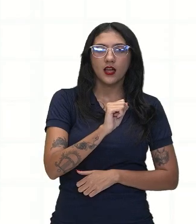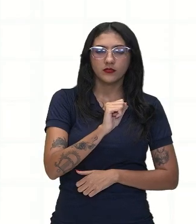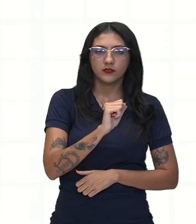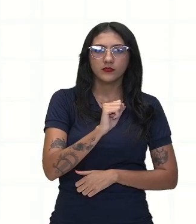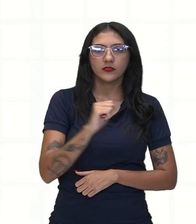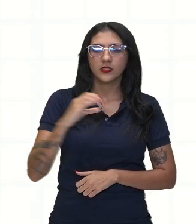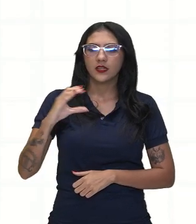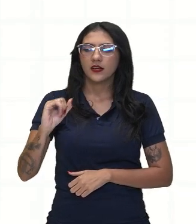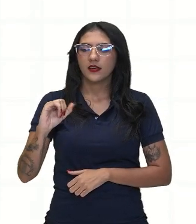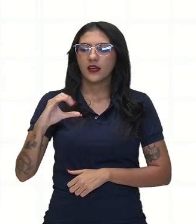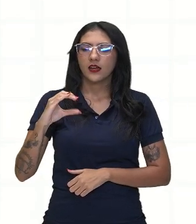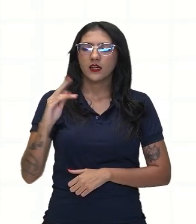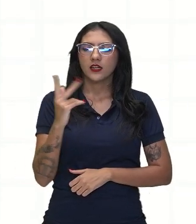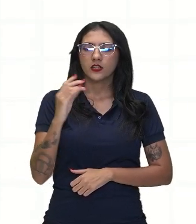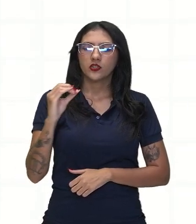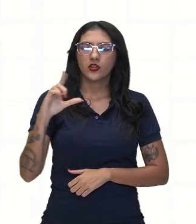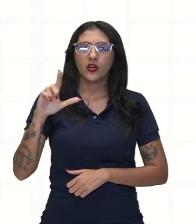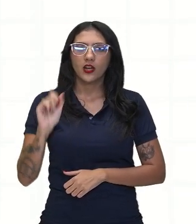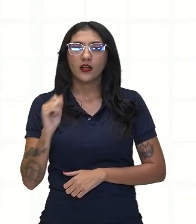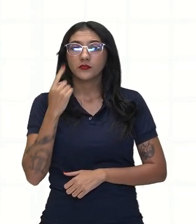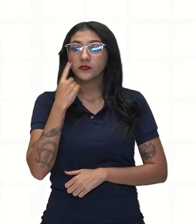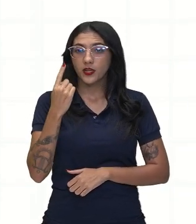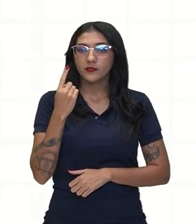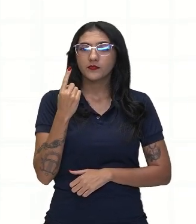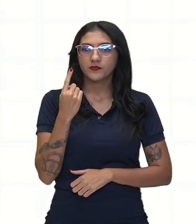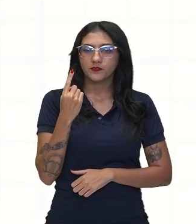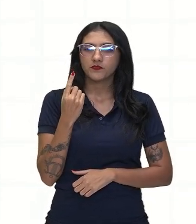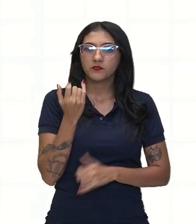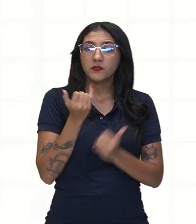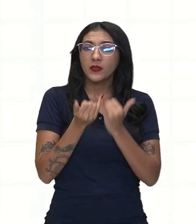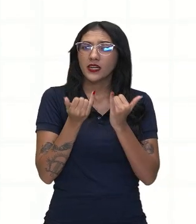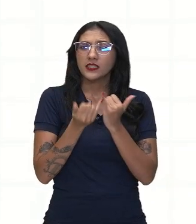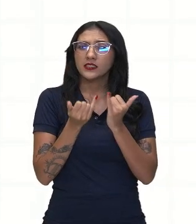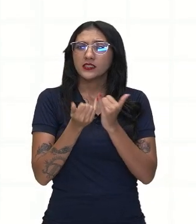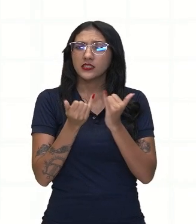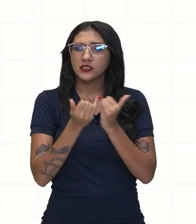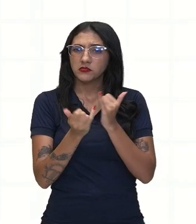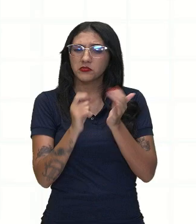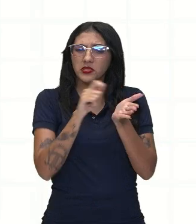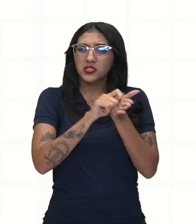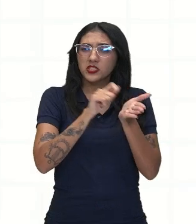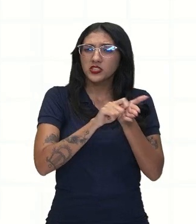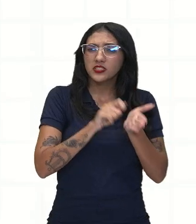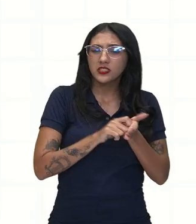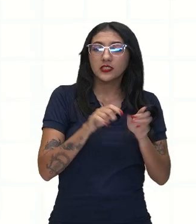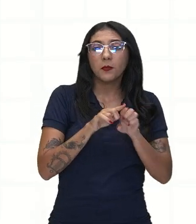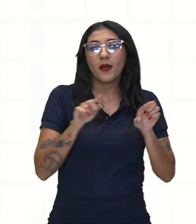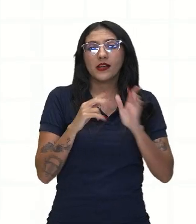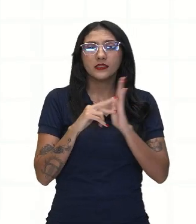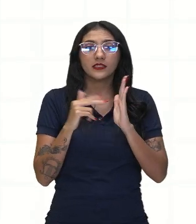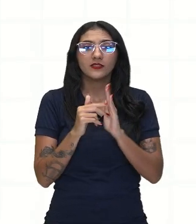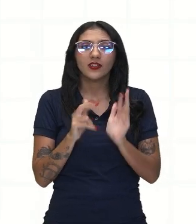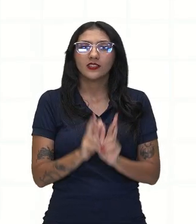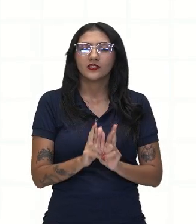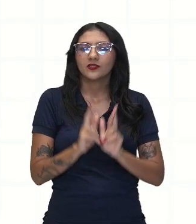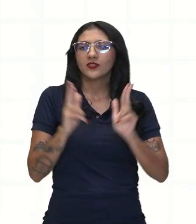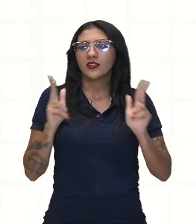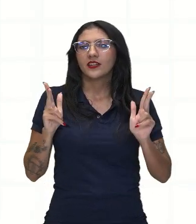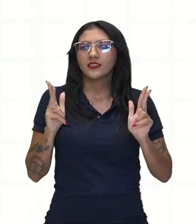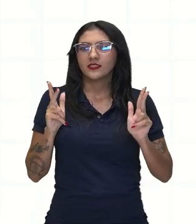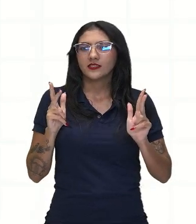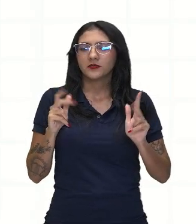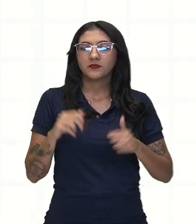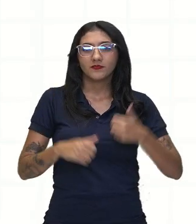são parecidas na pronúncia e na escrita, mas elas têm significados diferentes.